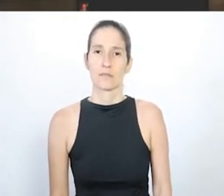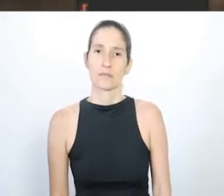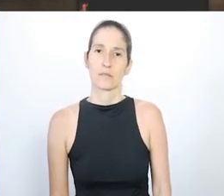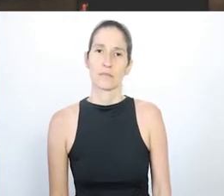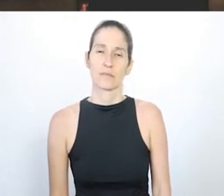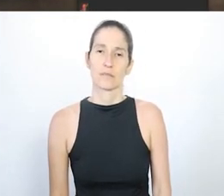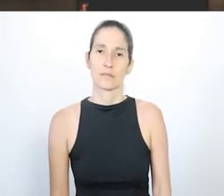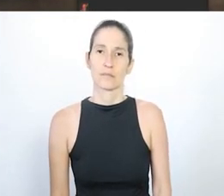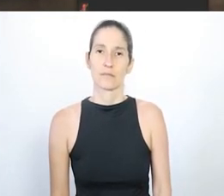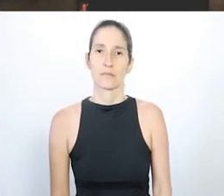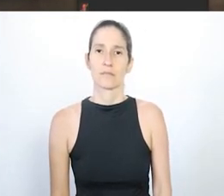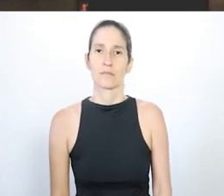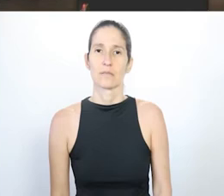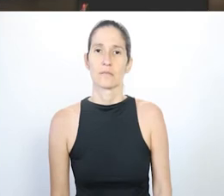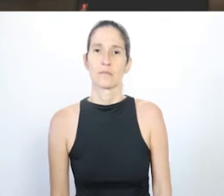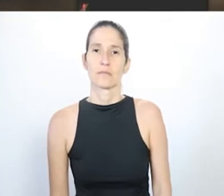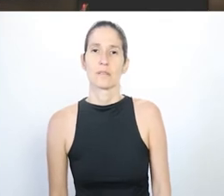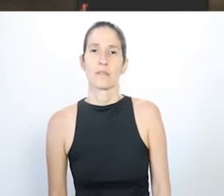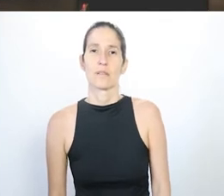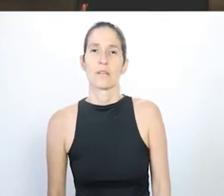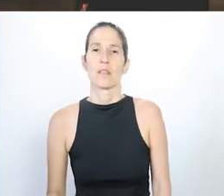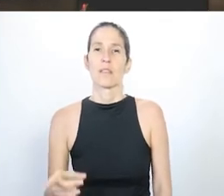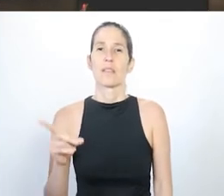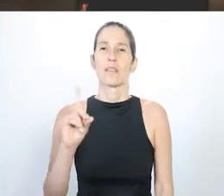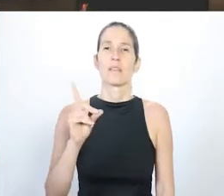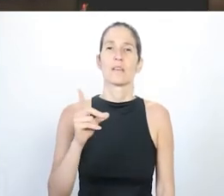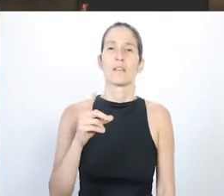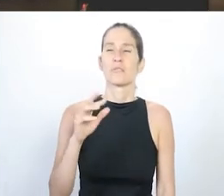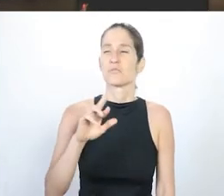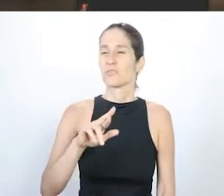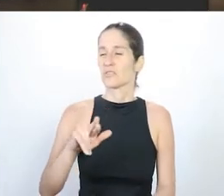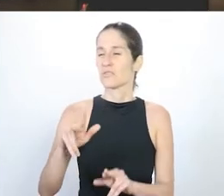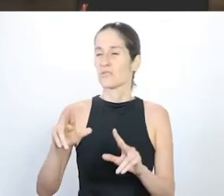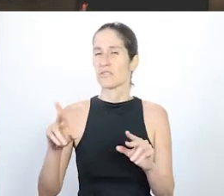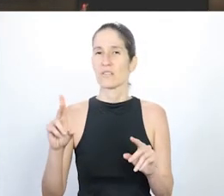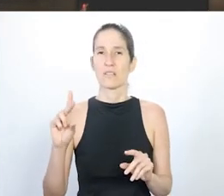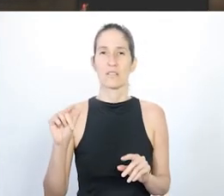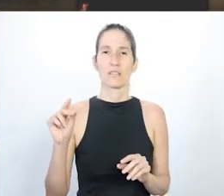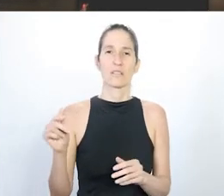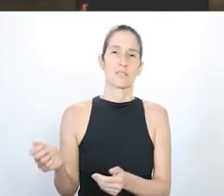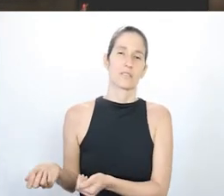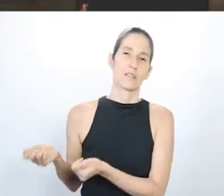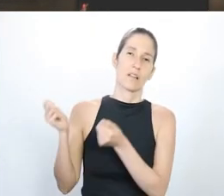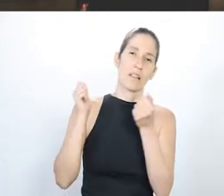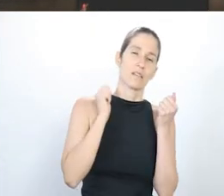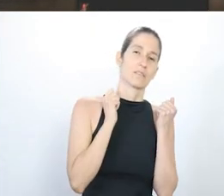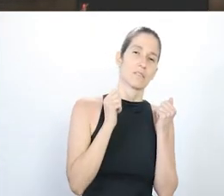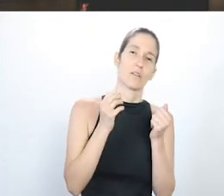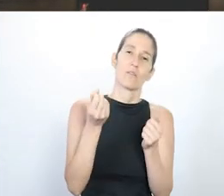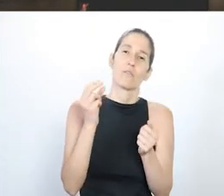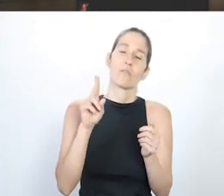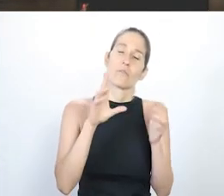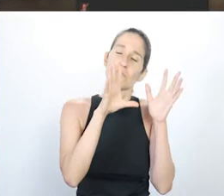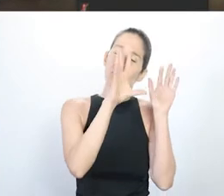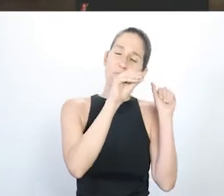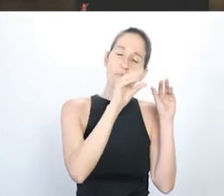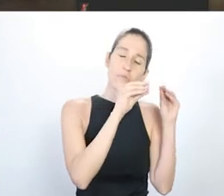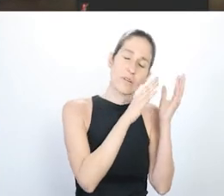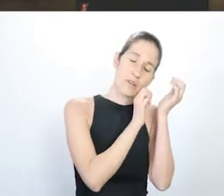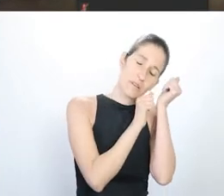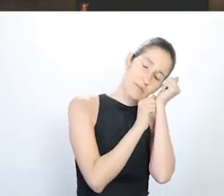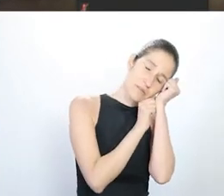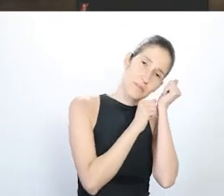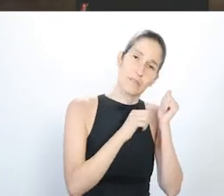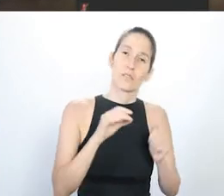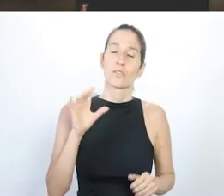Não uso outro lençol, nem travesseiro. Só durmo bem na cama